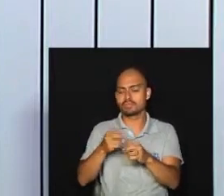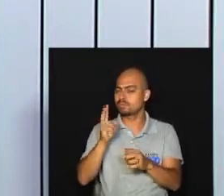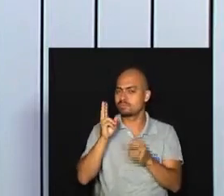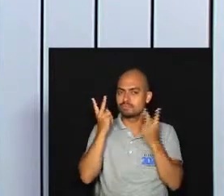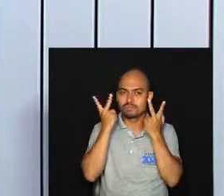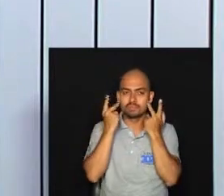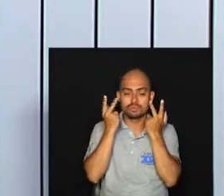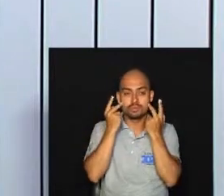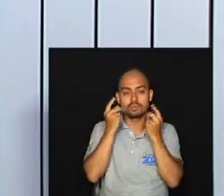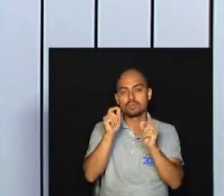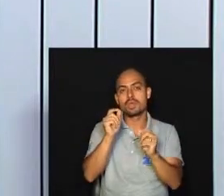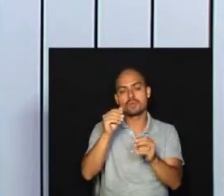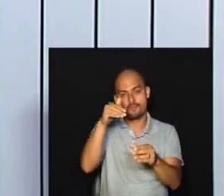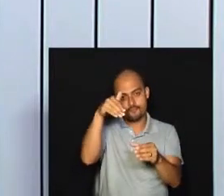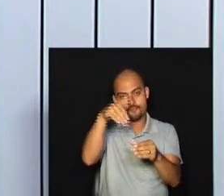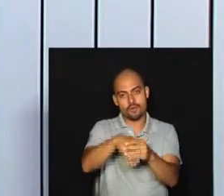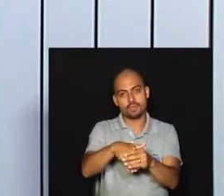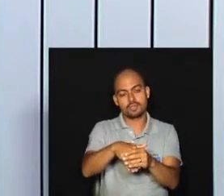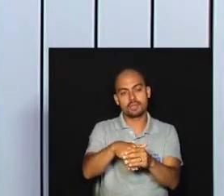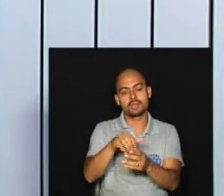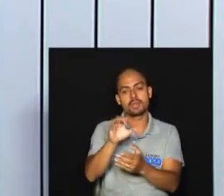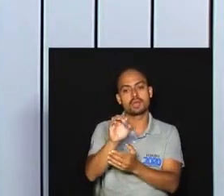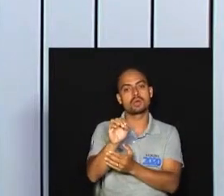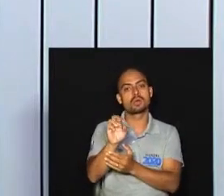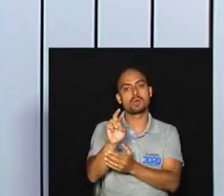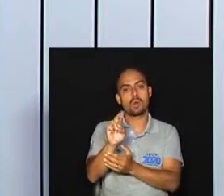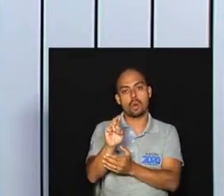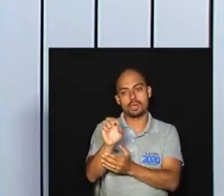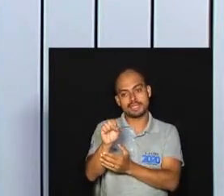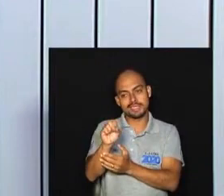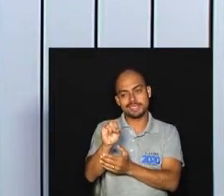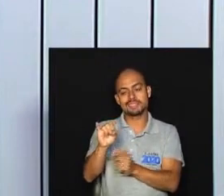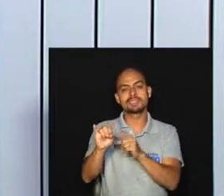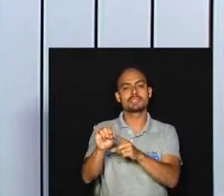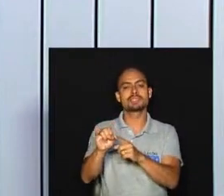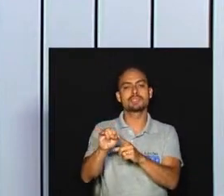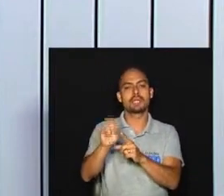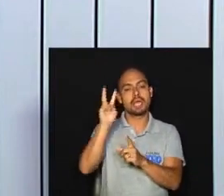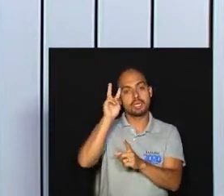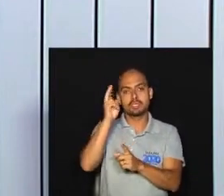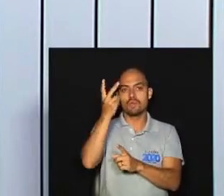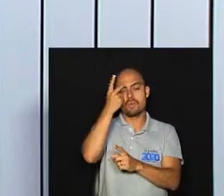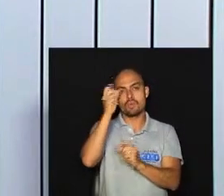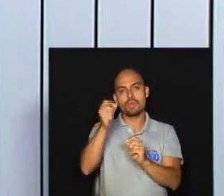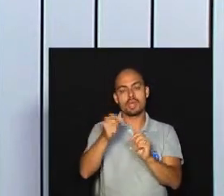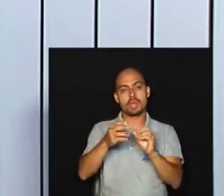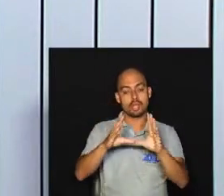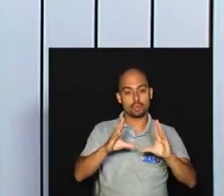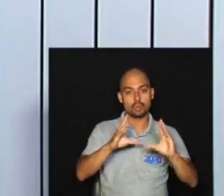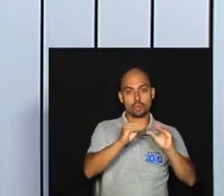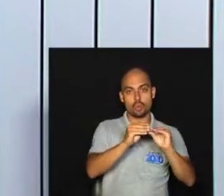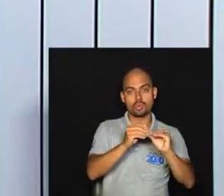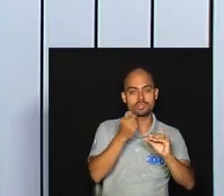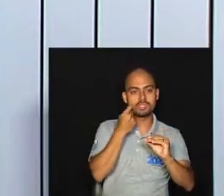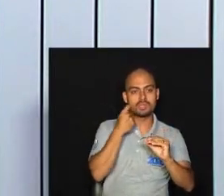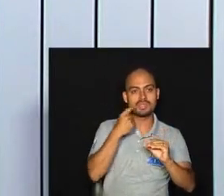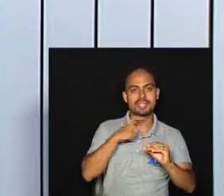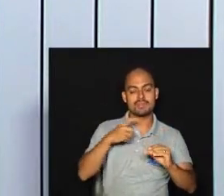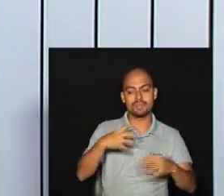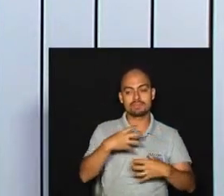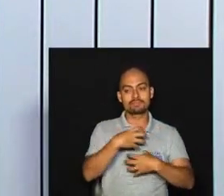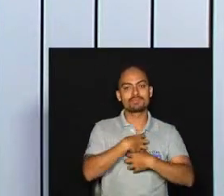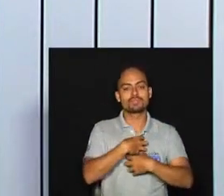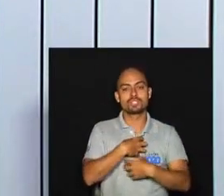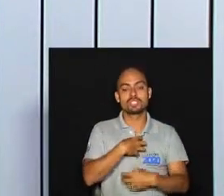vota no município. O Orsi tomou essa decisão após apresentar, desde a noite da última sexta-feira, sintomas de